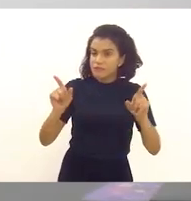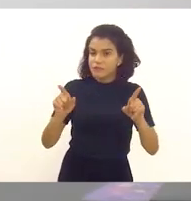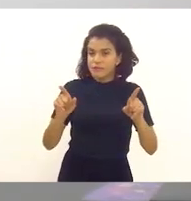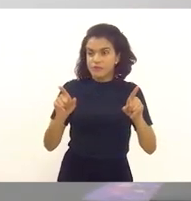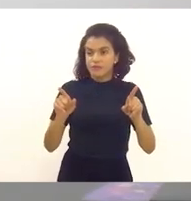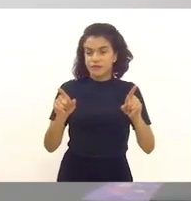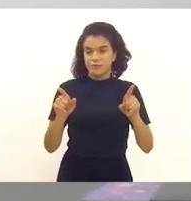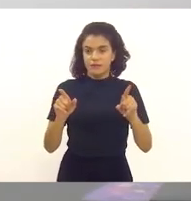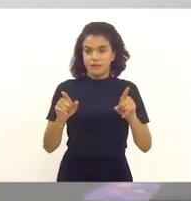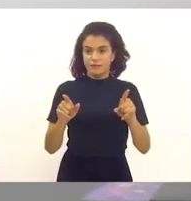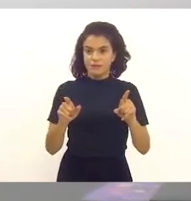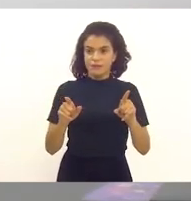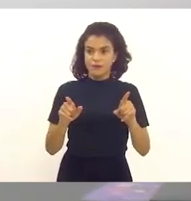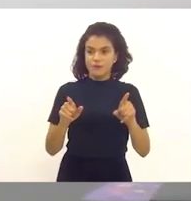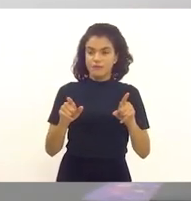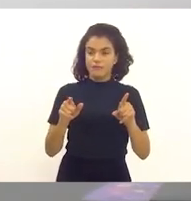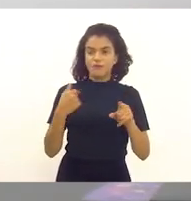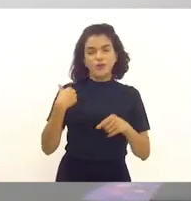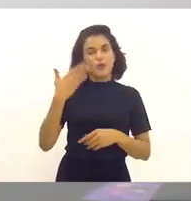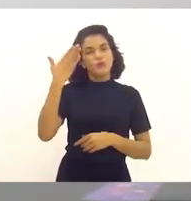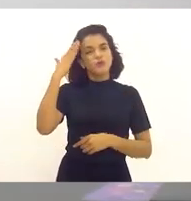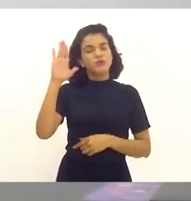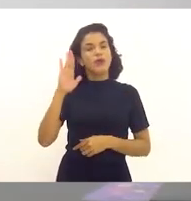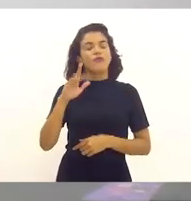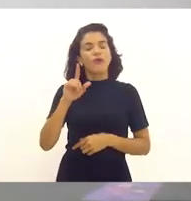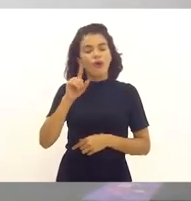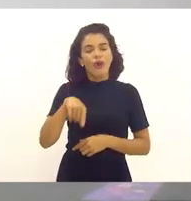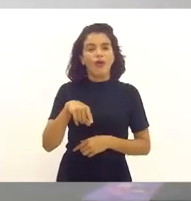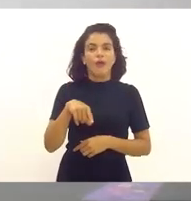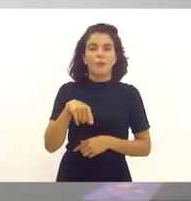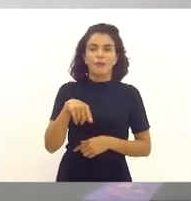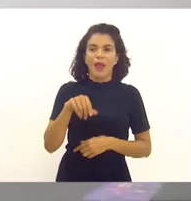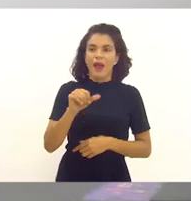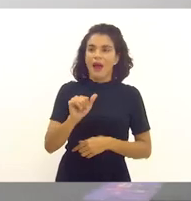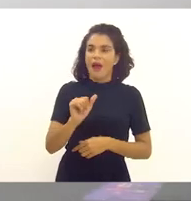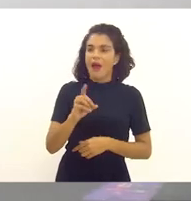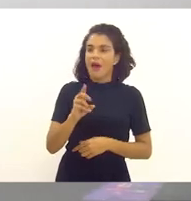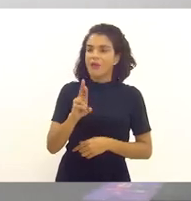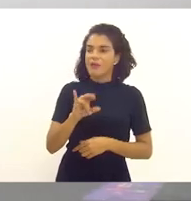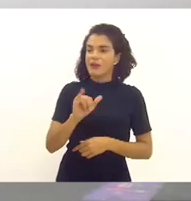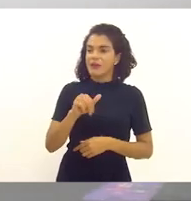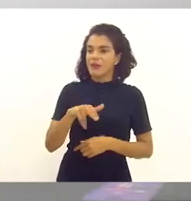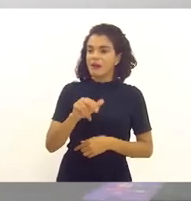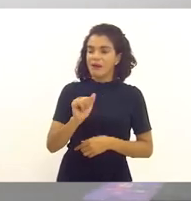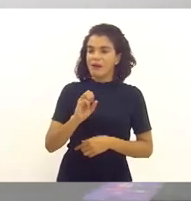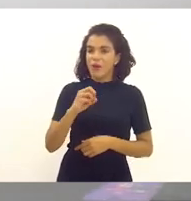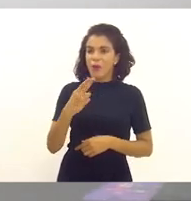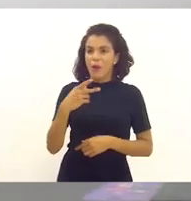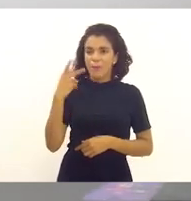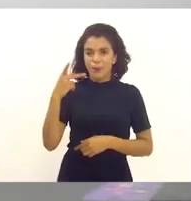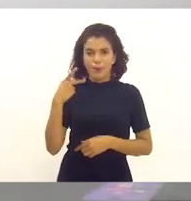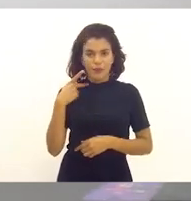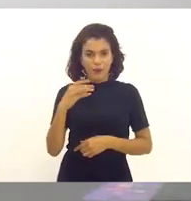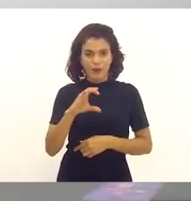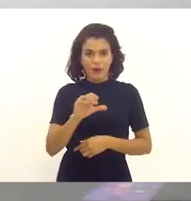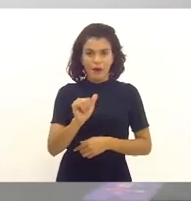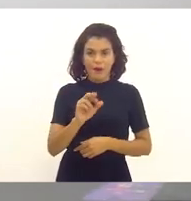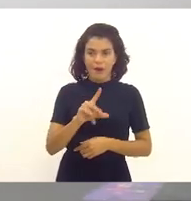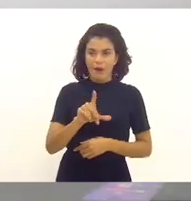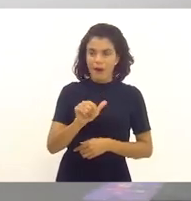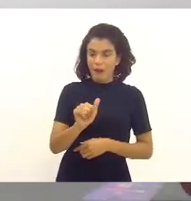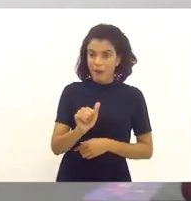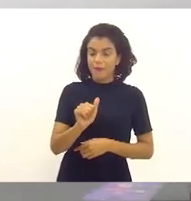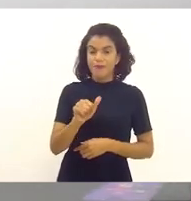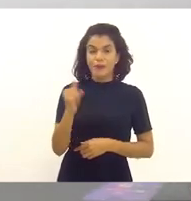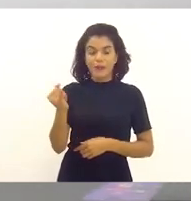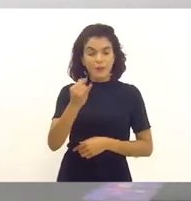também eh eu não sei se foi a desembargadora Adriana ou se foi a procuradora Carla que falou mas o